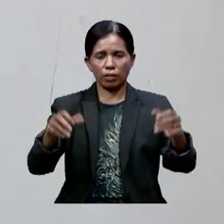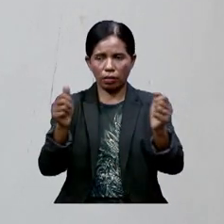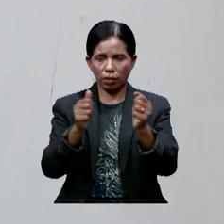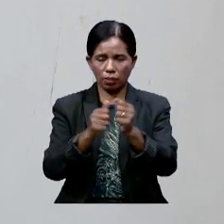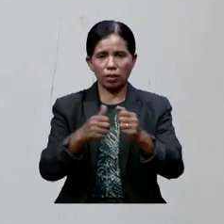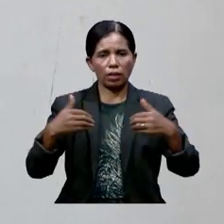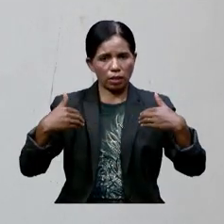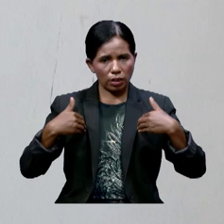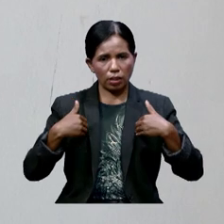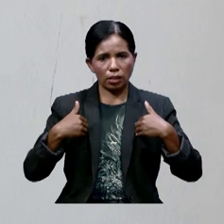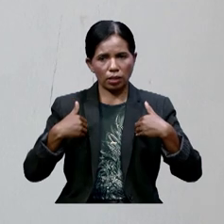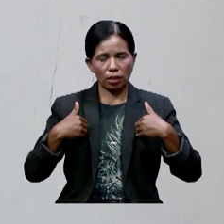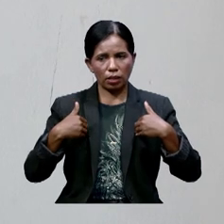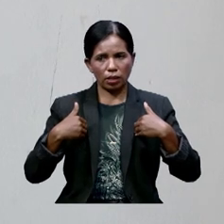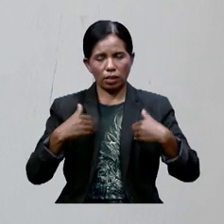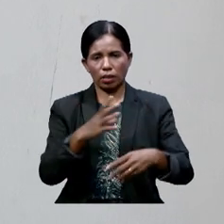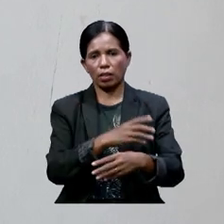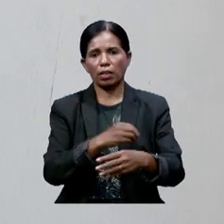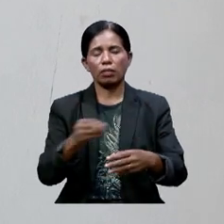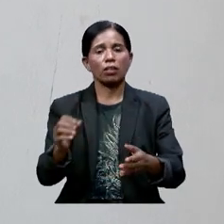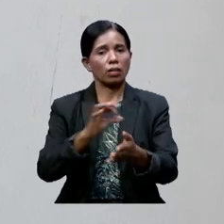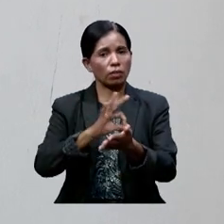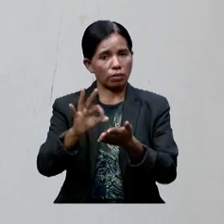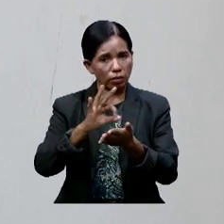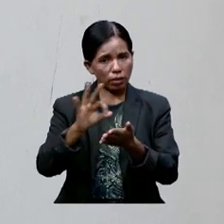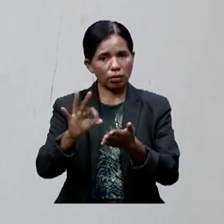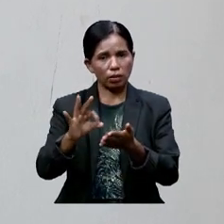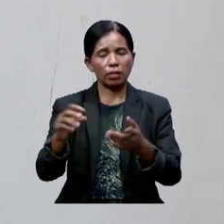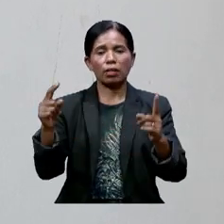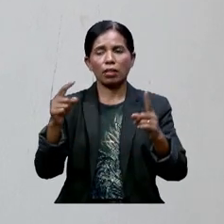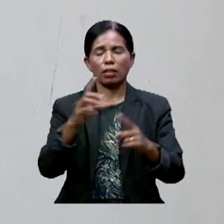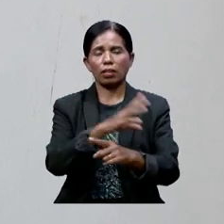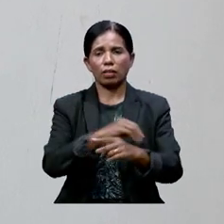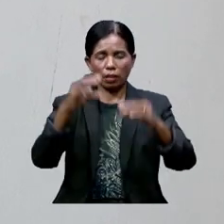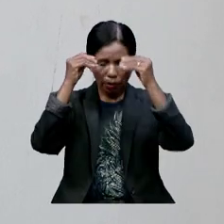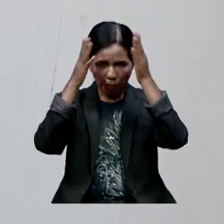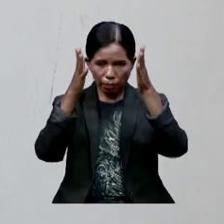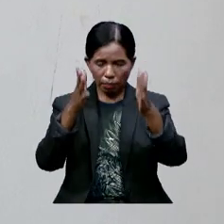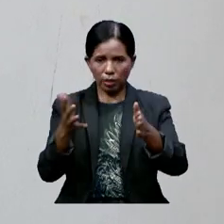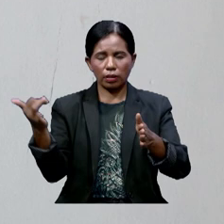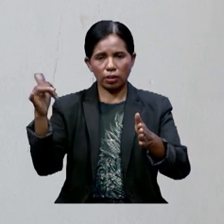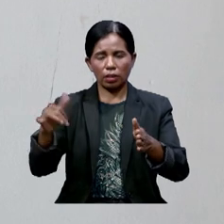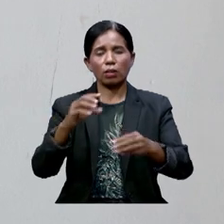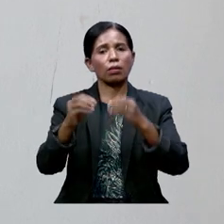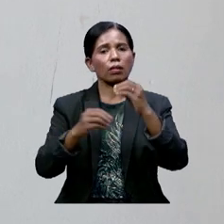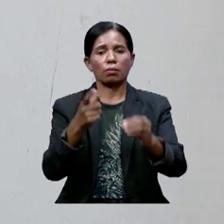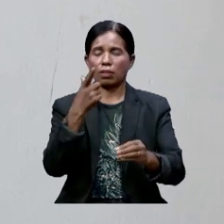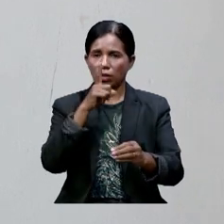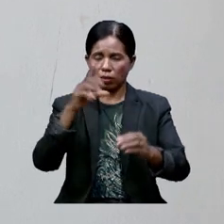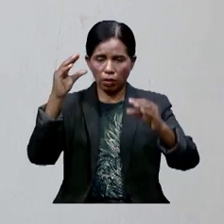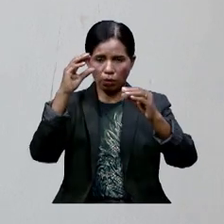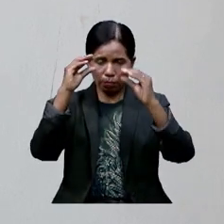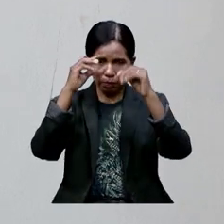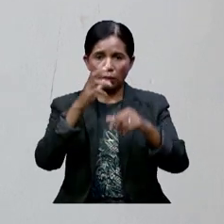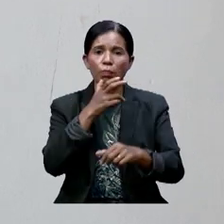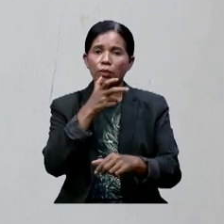ver com a questão da formação de professores de português, que é um dos